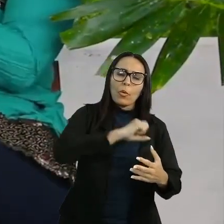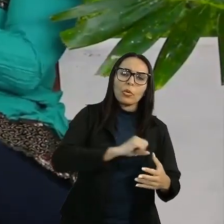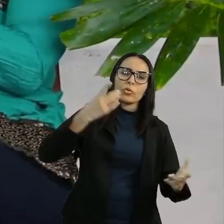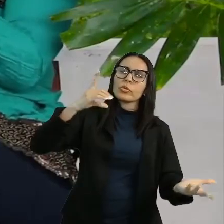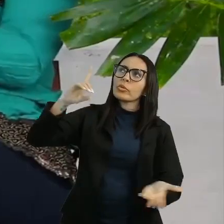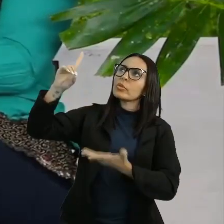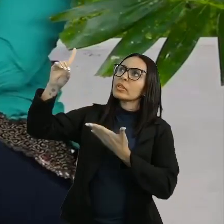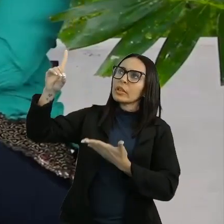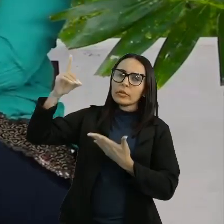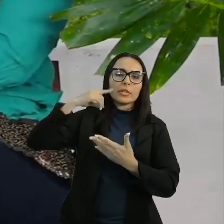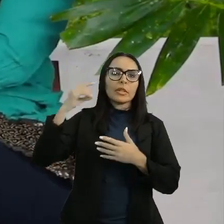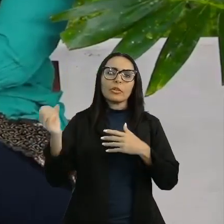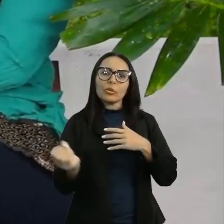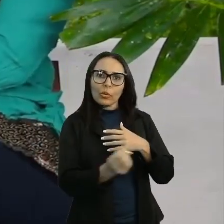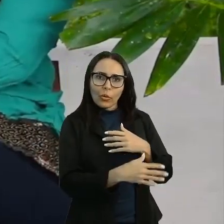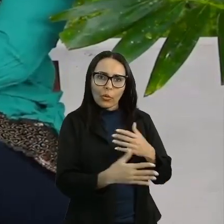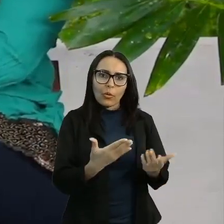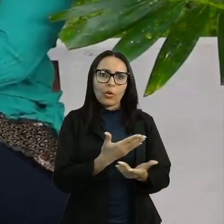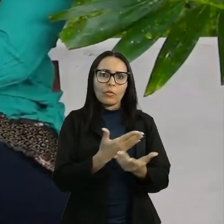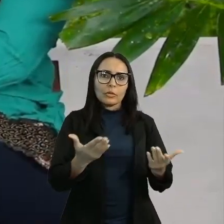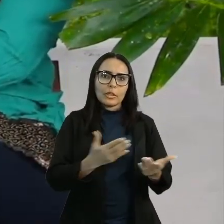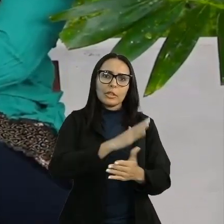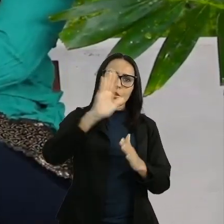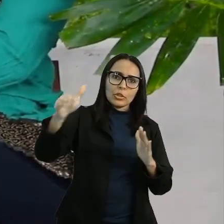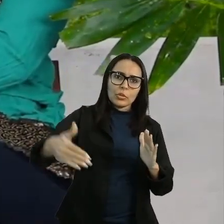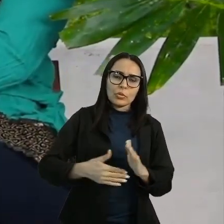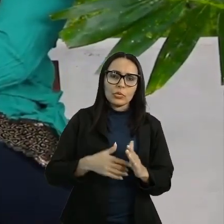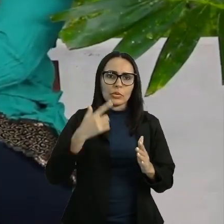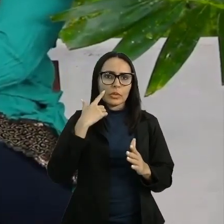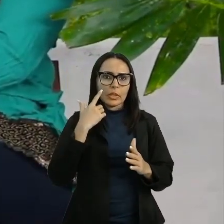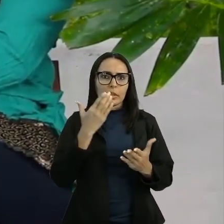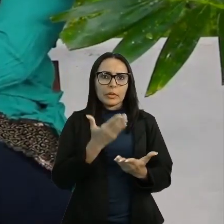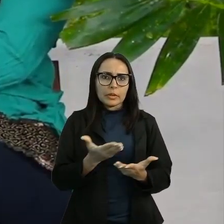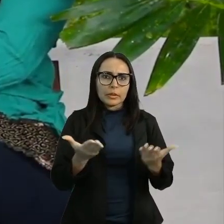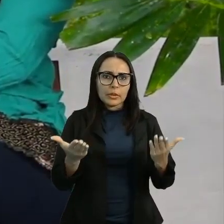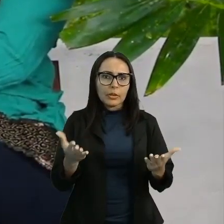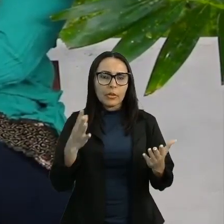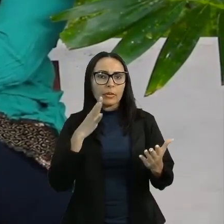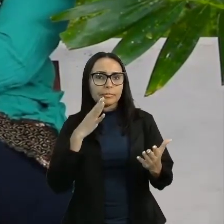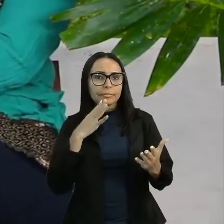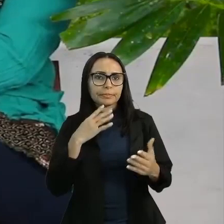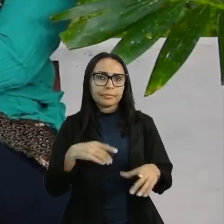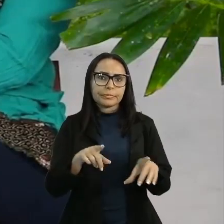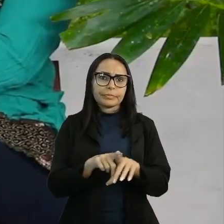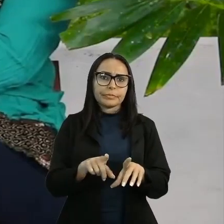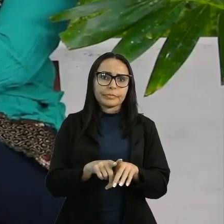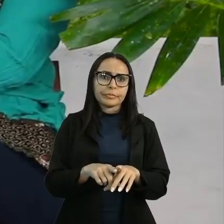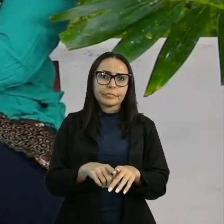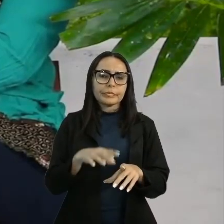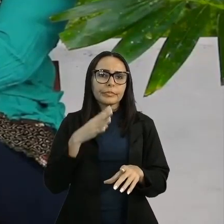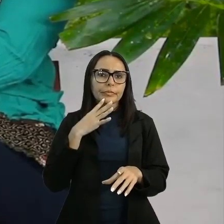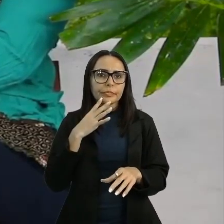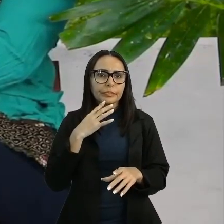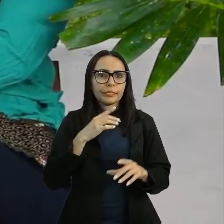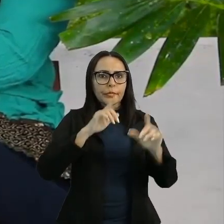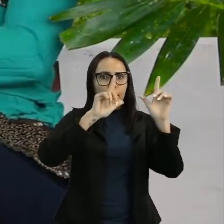ajudar, dar alguma ajuda para essas pessoas de acordo com o desejo, porque muitas pessoas realmente